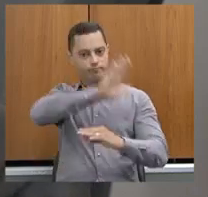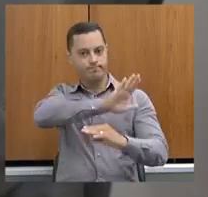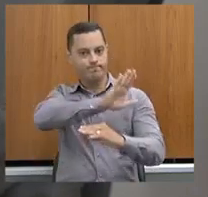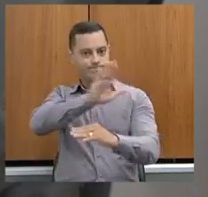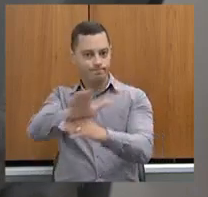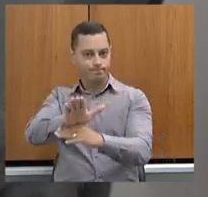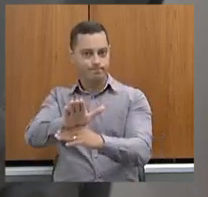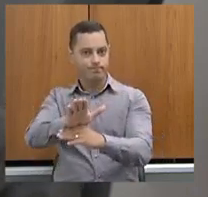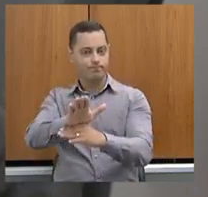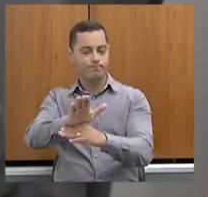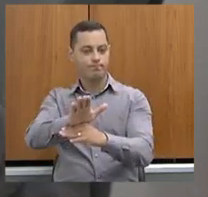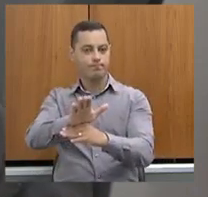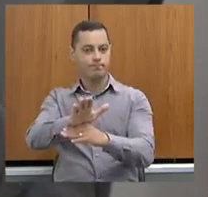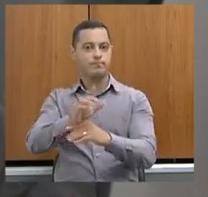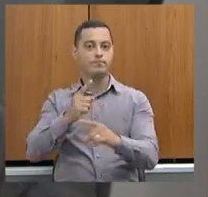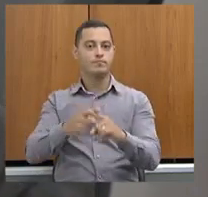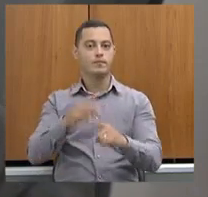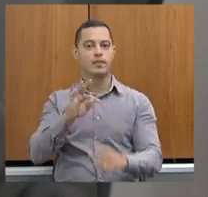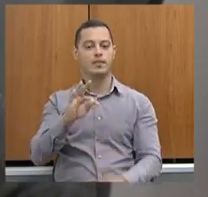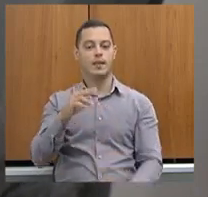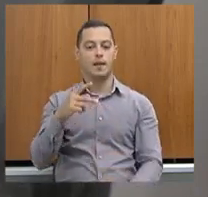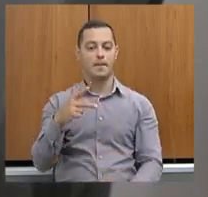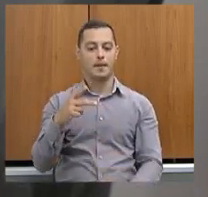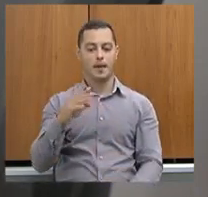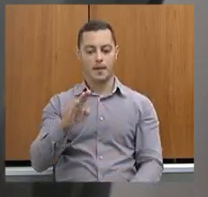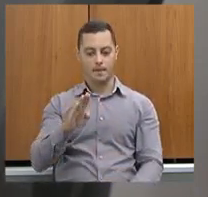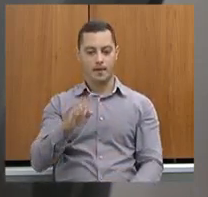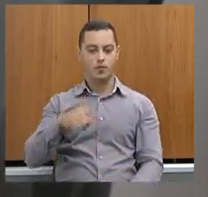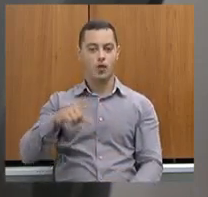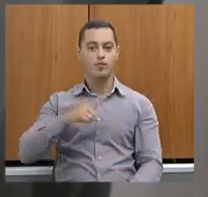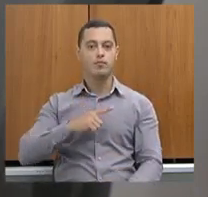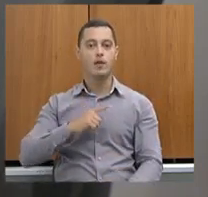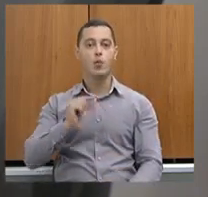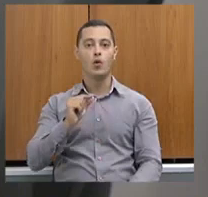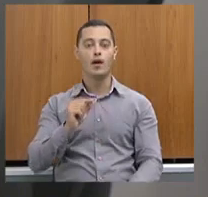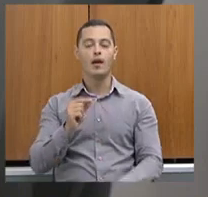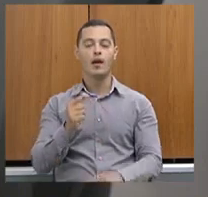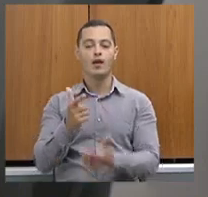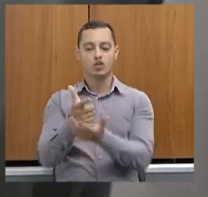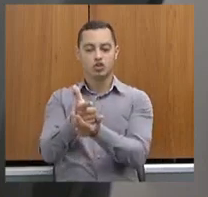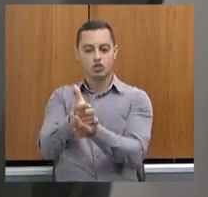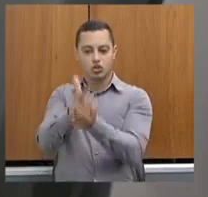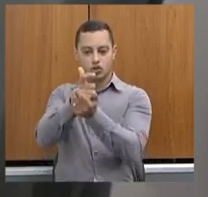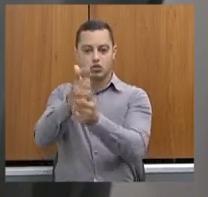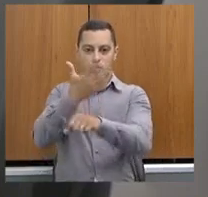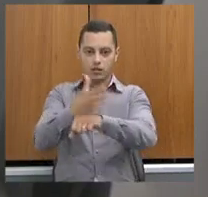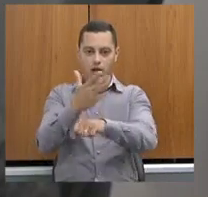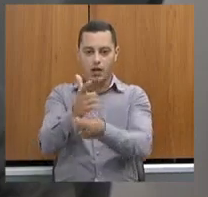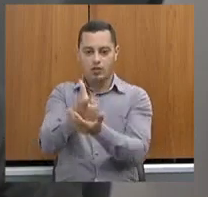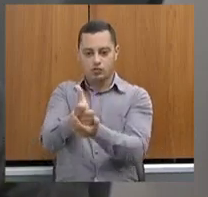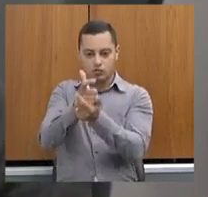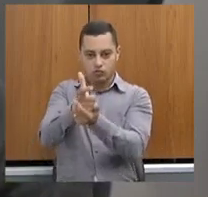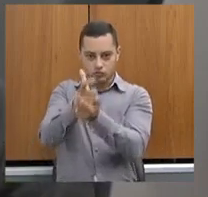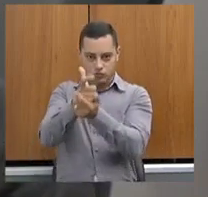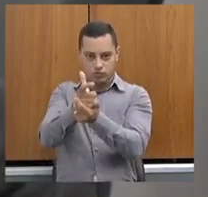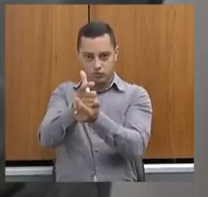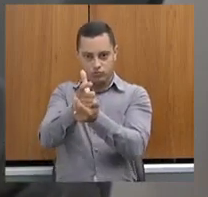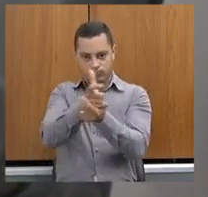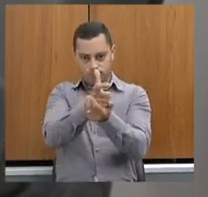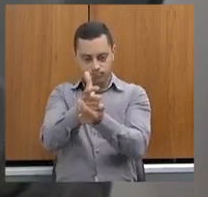toda instituição porque no TPB nós temos a prática do tiro prático e o tiro prático seria muito